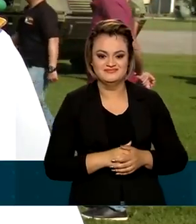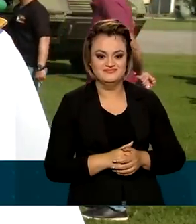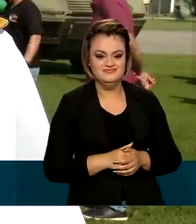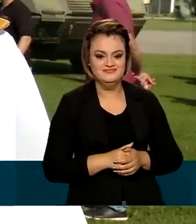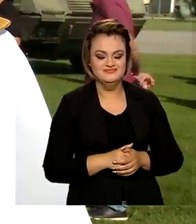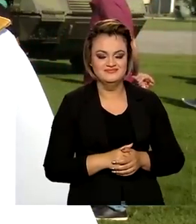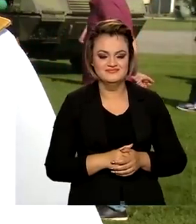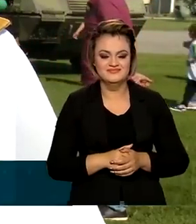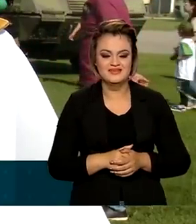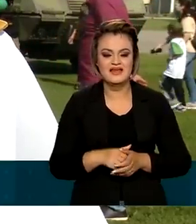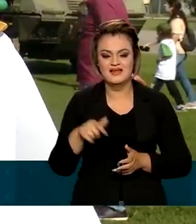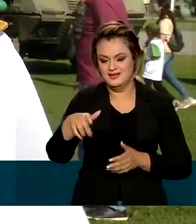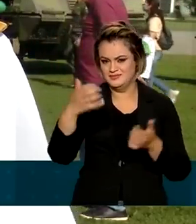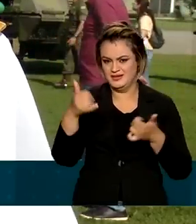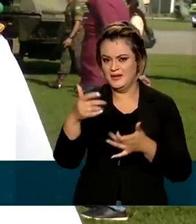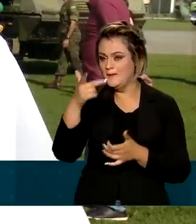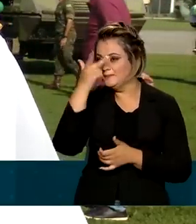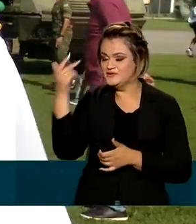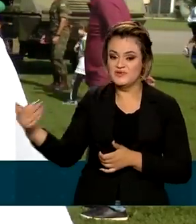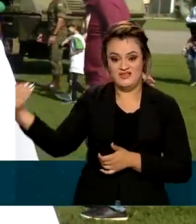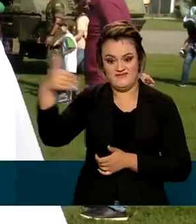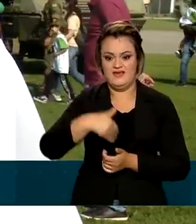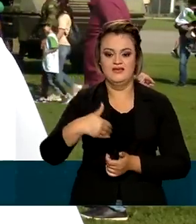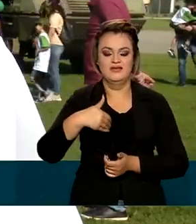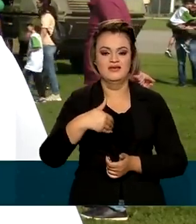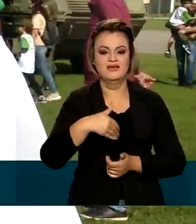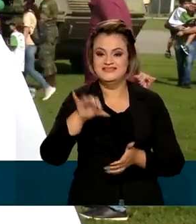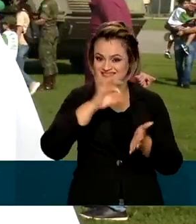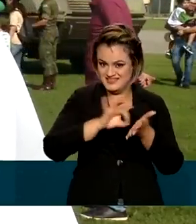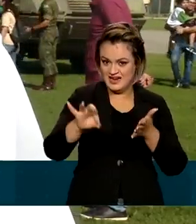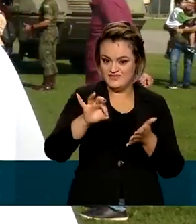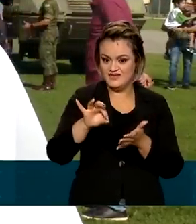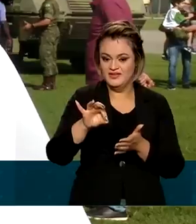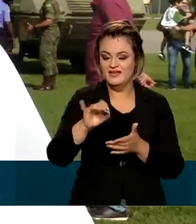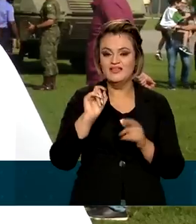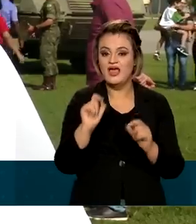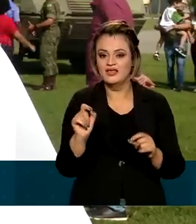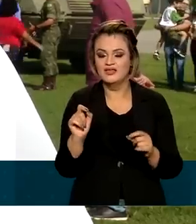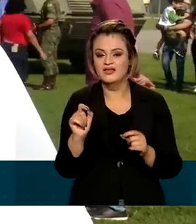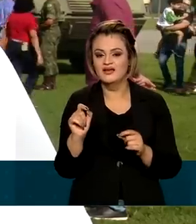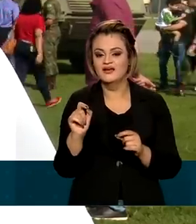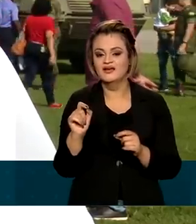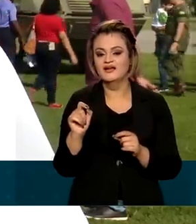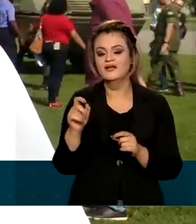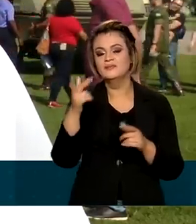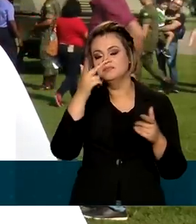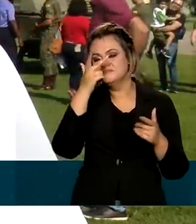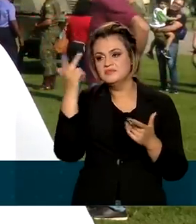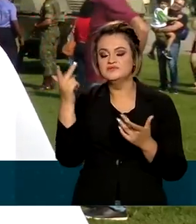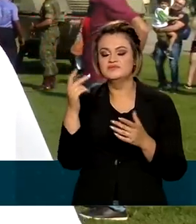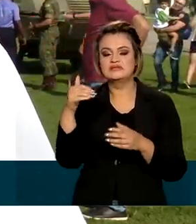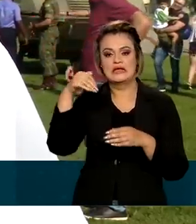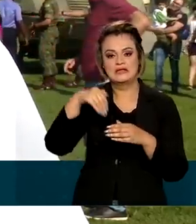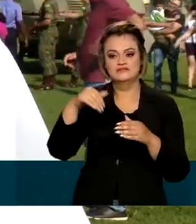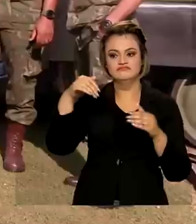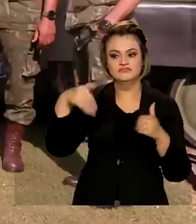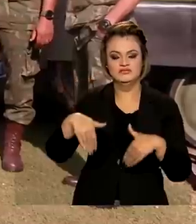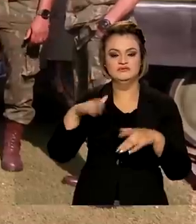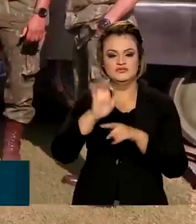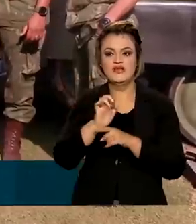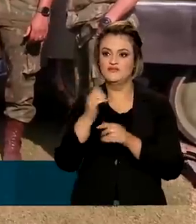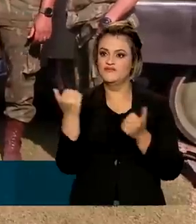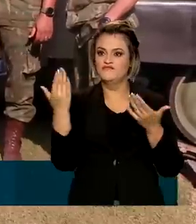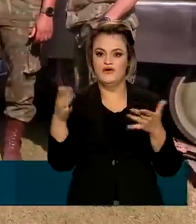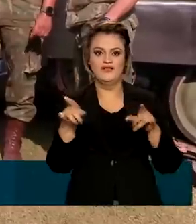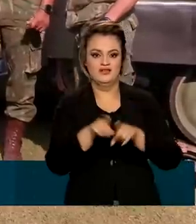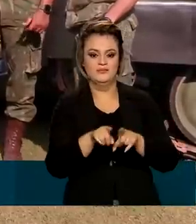público que responde, né, e que se inscreve é parte de público externo e público interno.